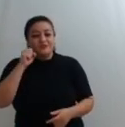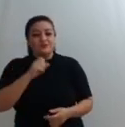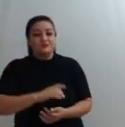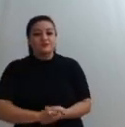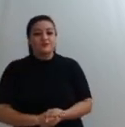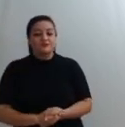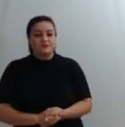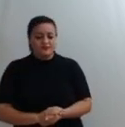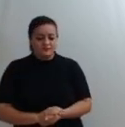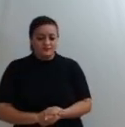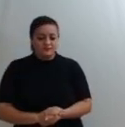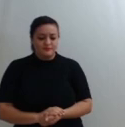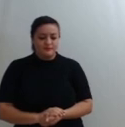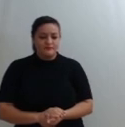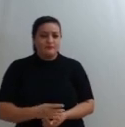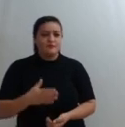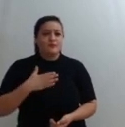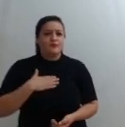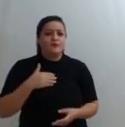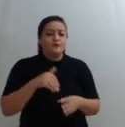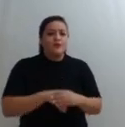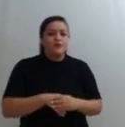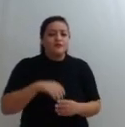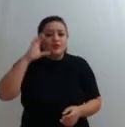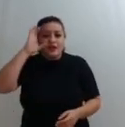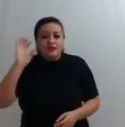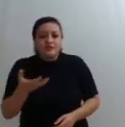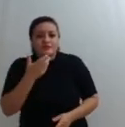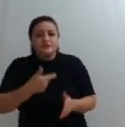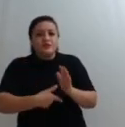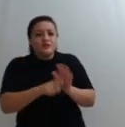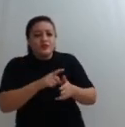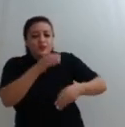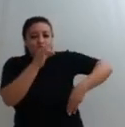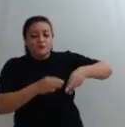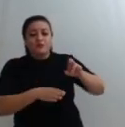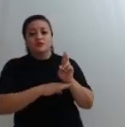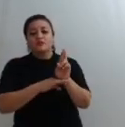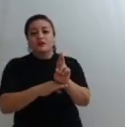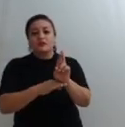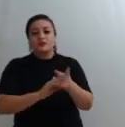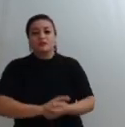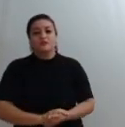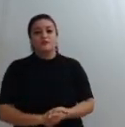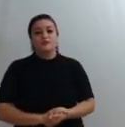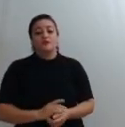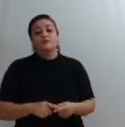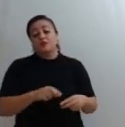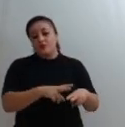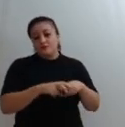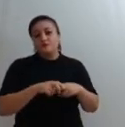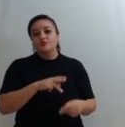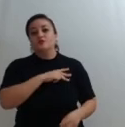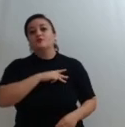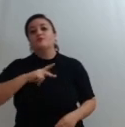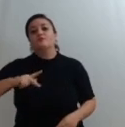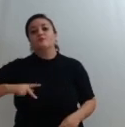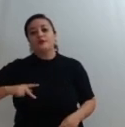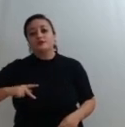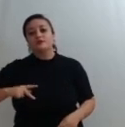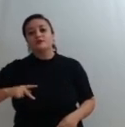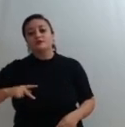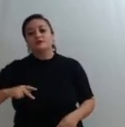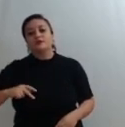estou invocando aqui a decisão anterior do ministro relator. Por essas razões, o Ministério Público Federal manifesta